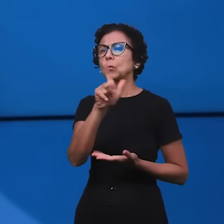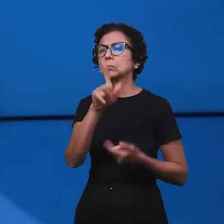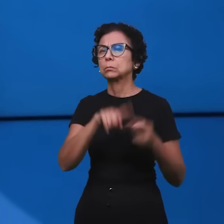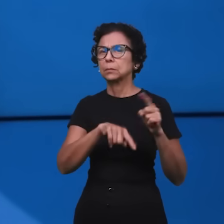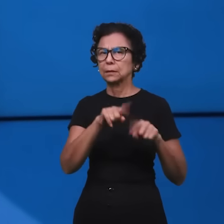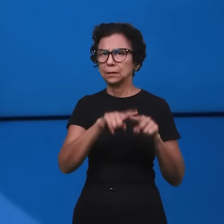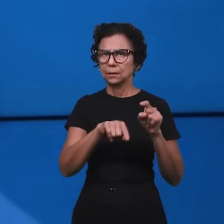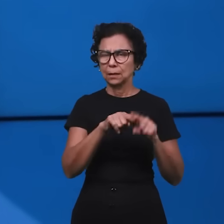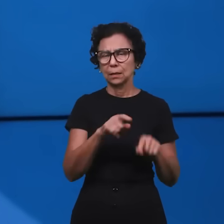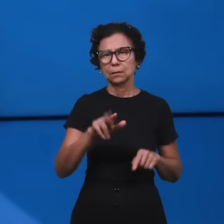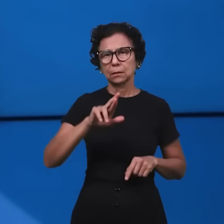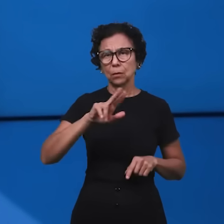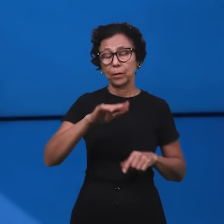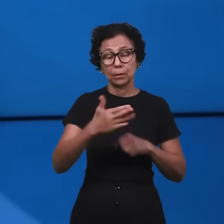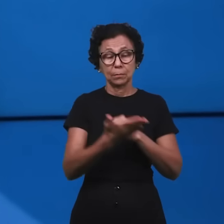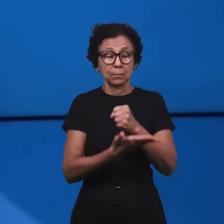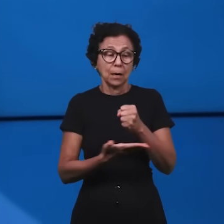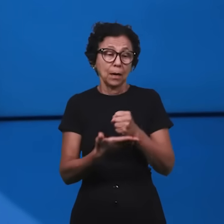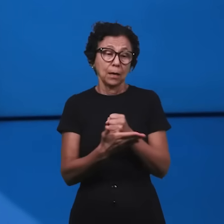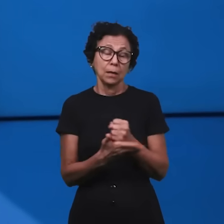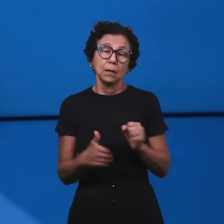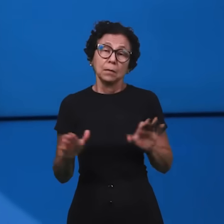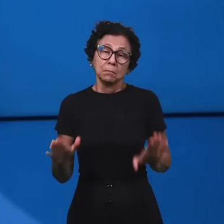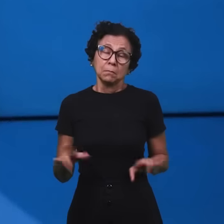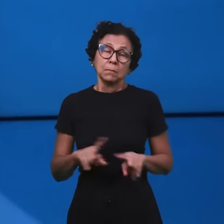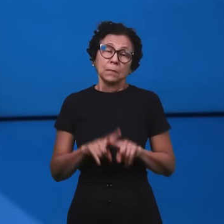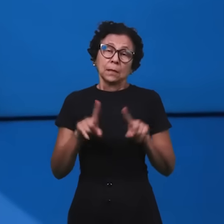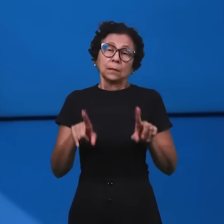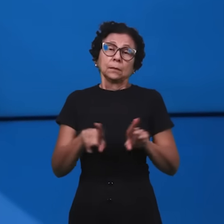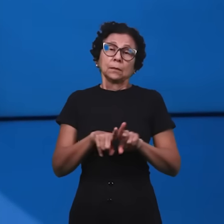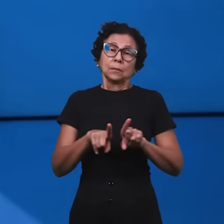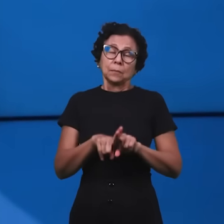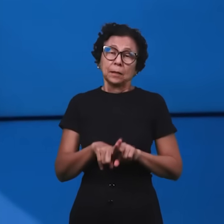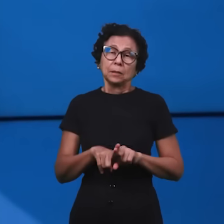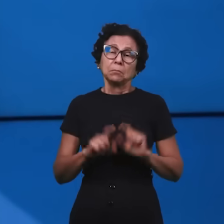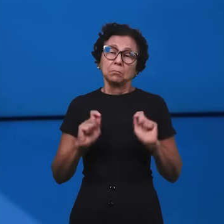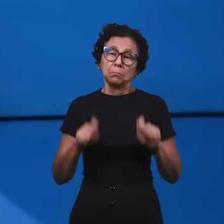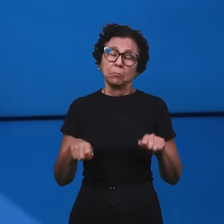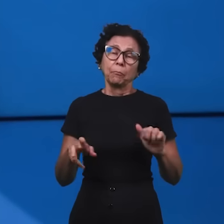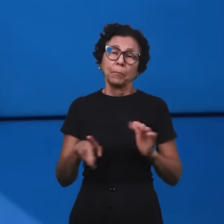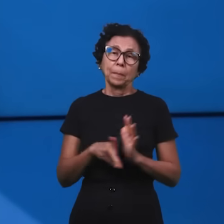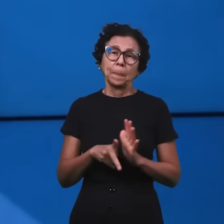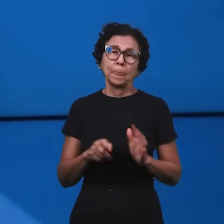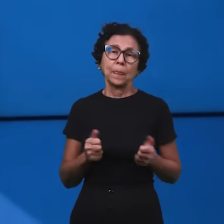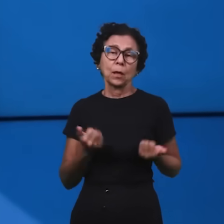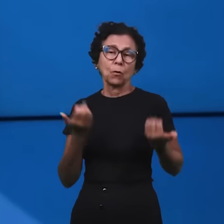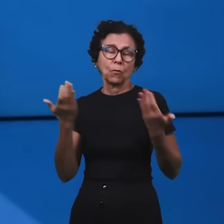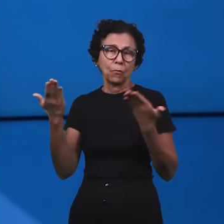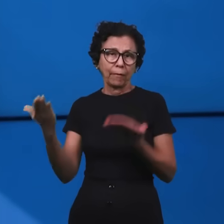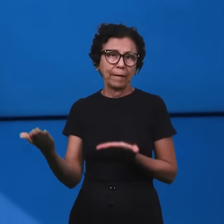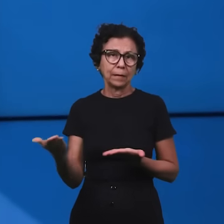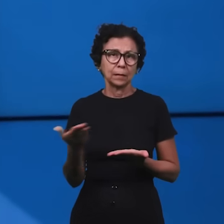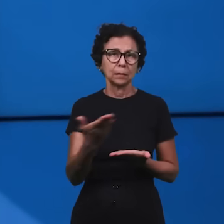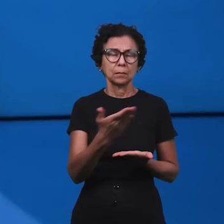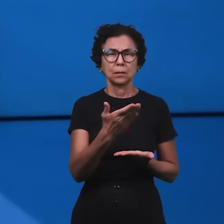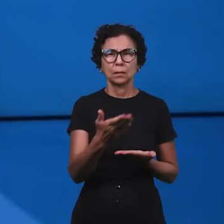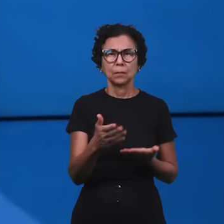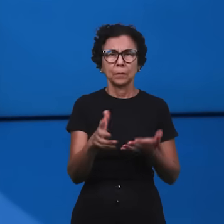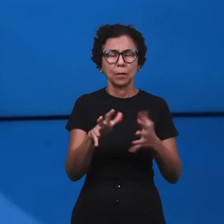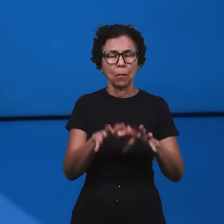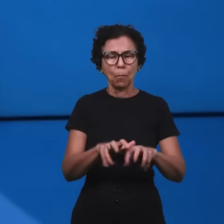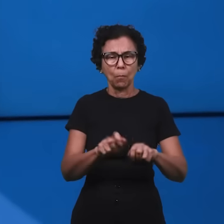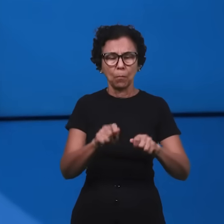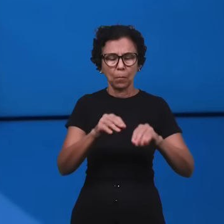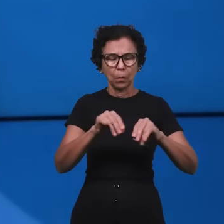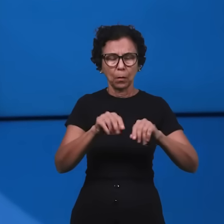ingredientes, inclusive outros ingredientes que não eram básicos, mas que também faziam parte da oferta e até aqueles que não faziam parte da oferta,